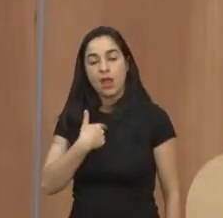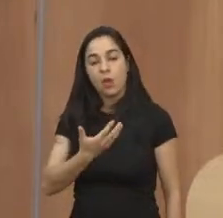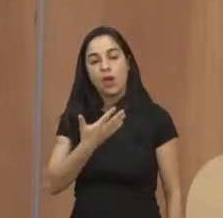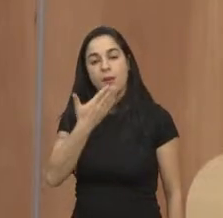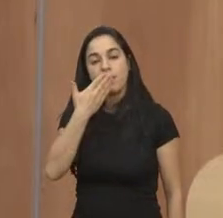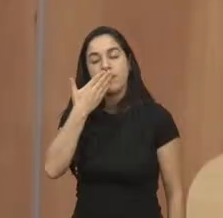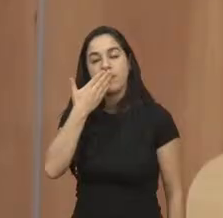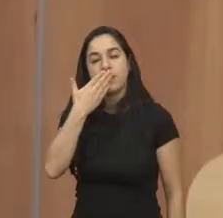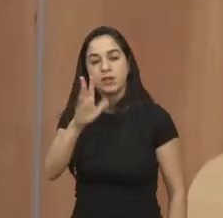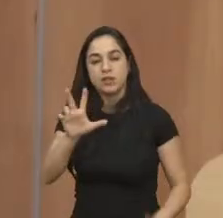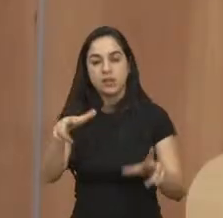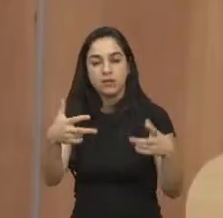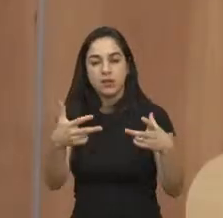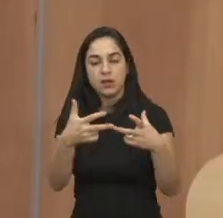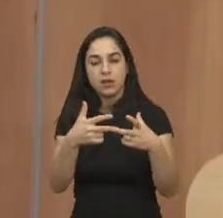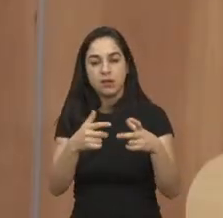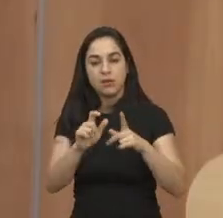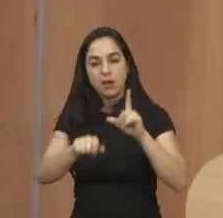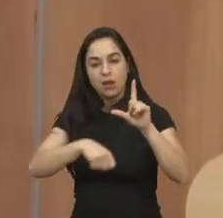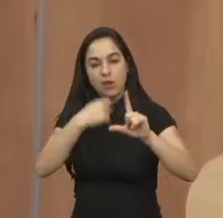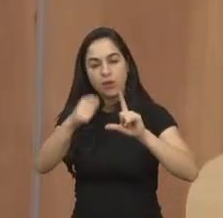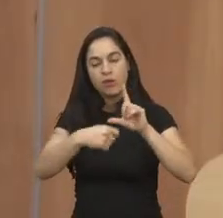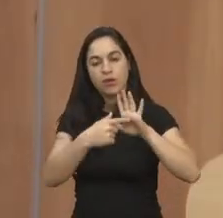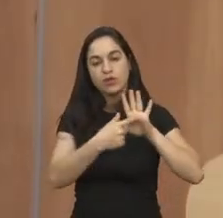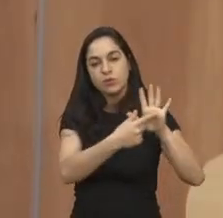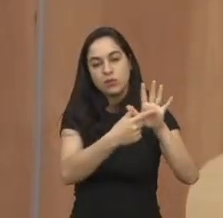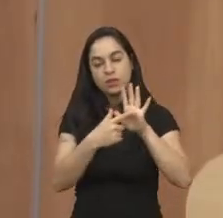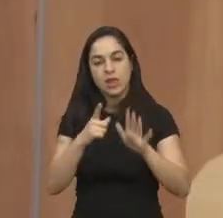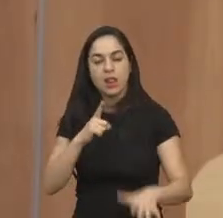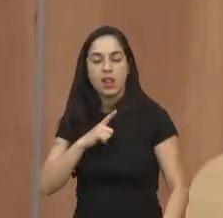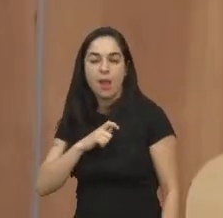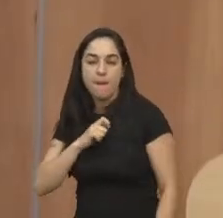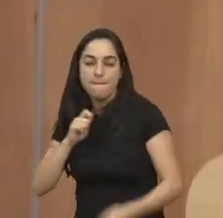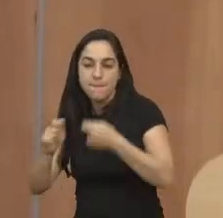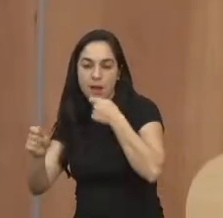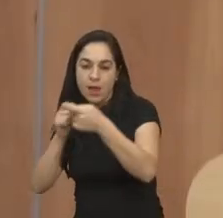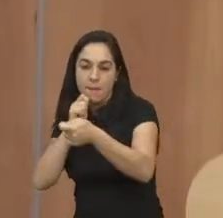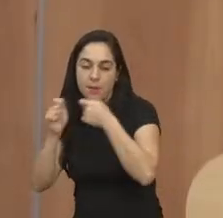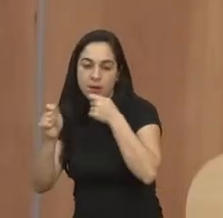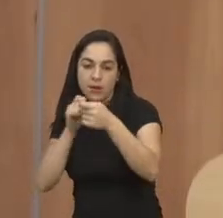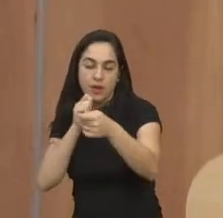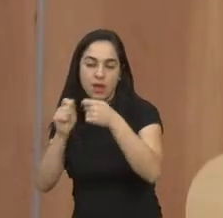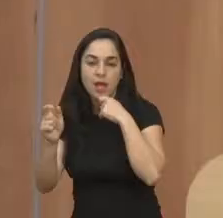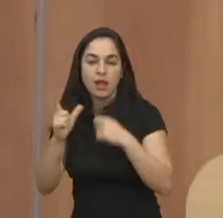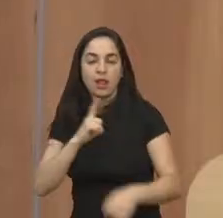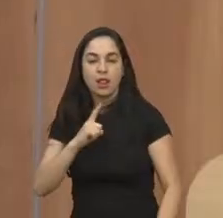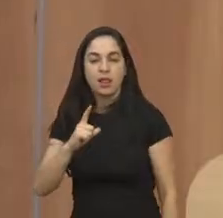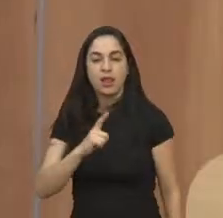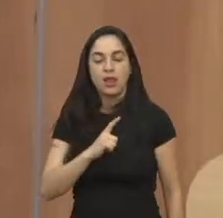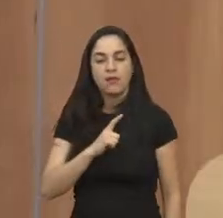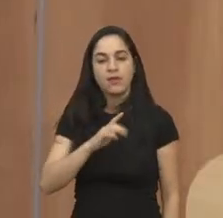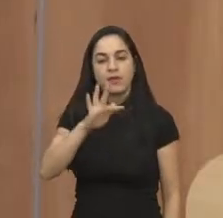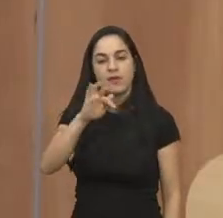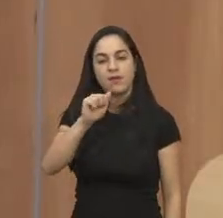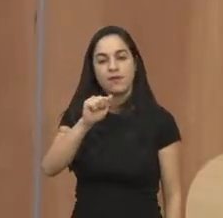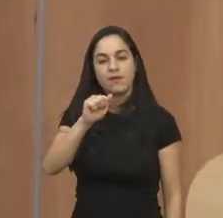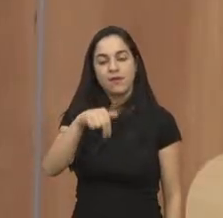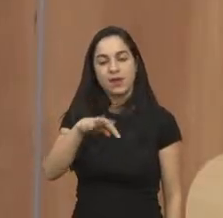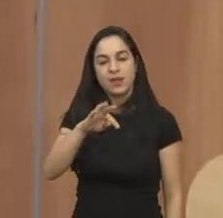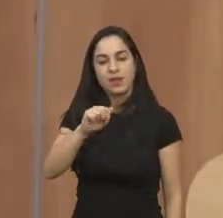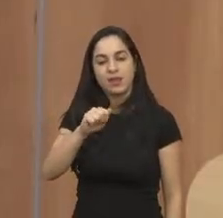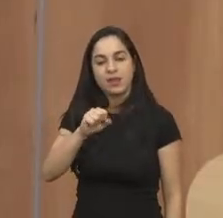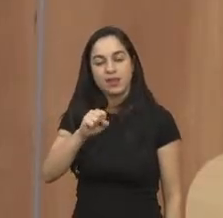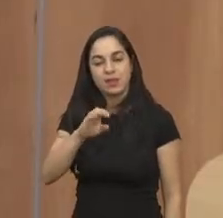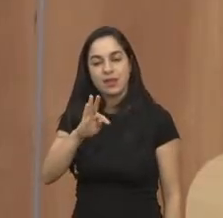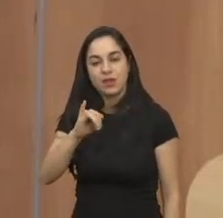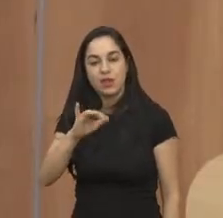que colocasse um vídeo para a gente separou um trecho de uma reportagem que passou no G1, do Fantástico, bem interessante, que ilustra um pouquinho